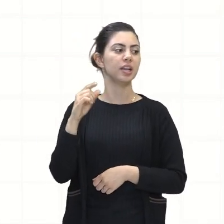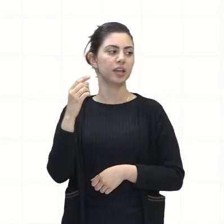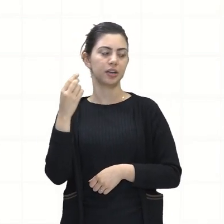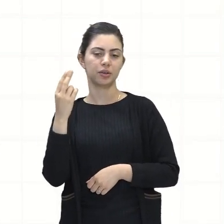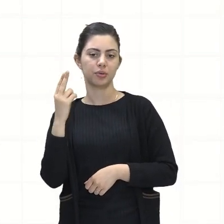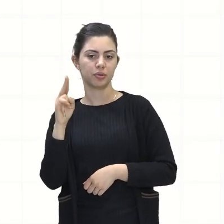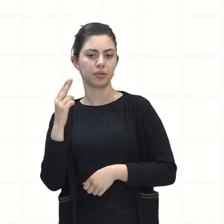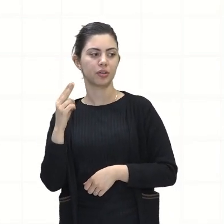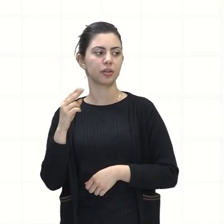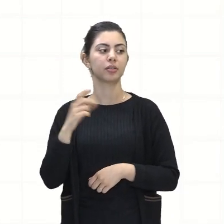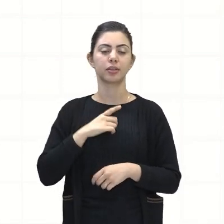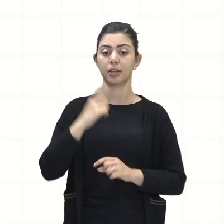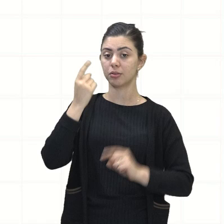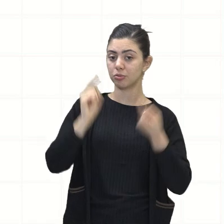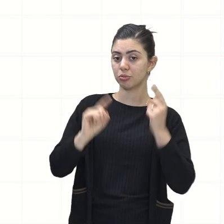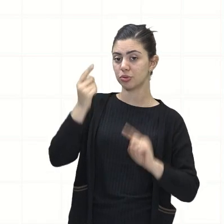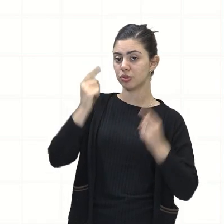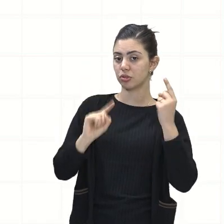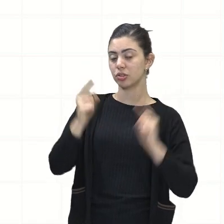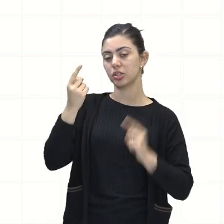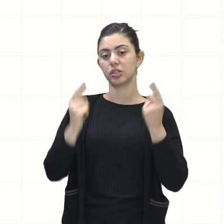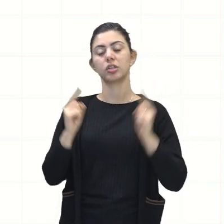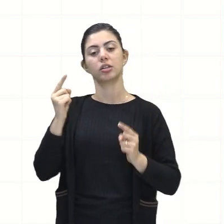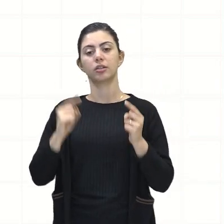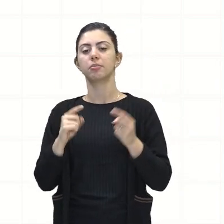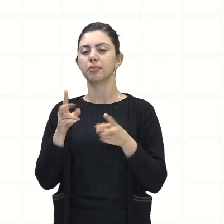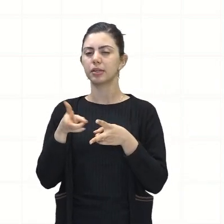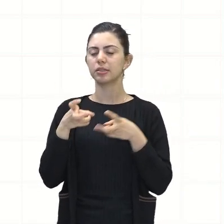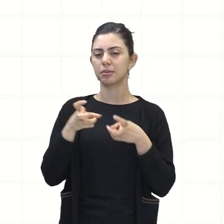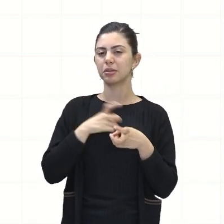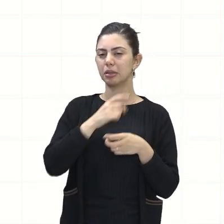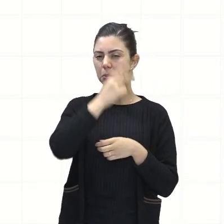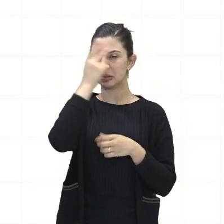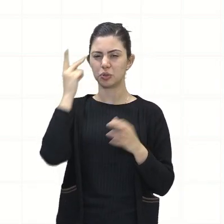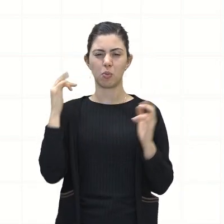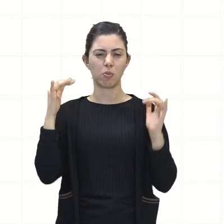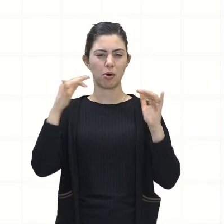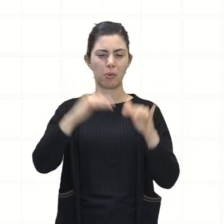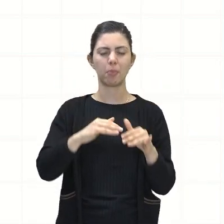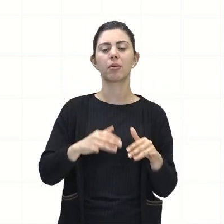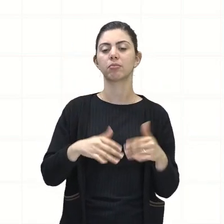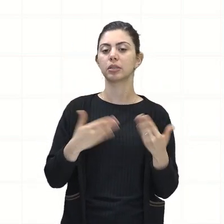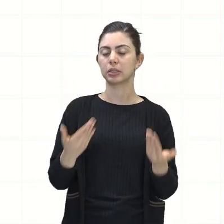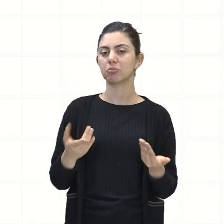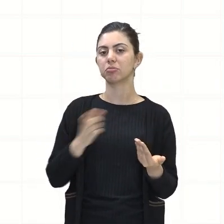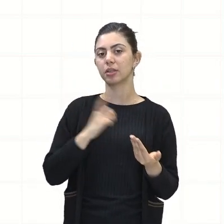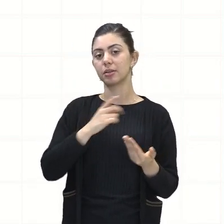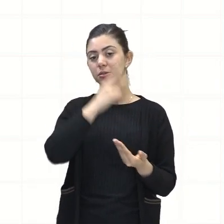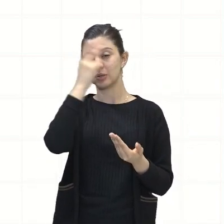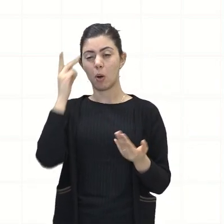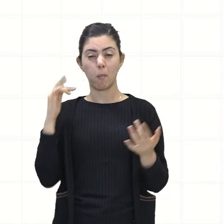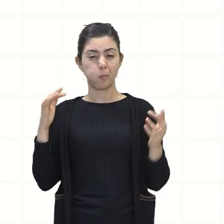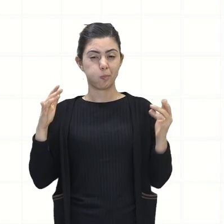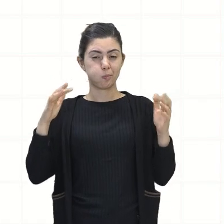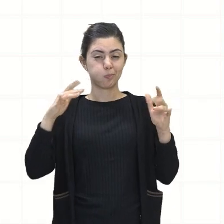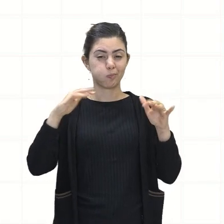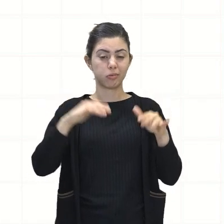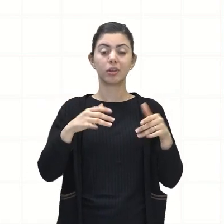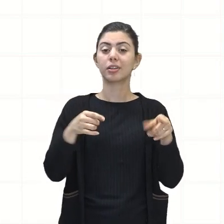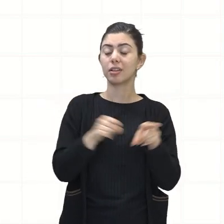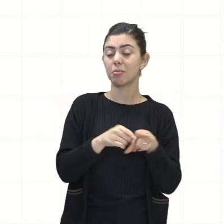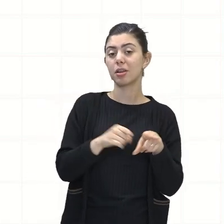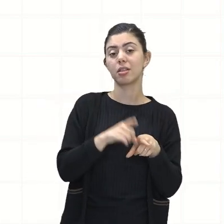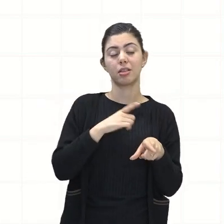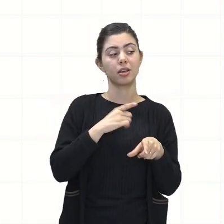desse lado do Oceano Pacífico, onde fica o Oceano Pacífico, se concentra uma quantidade muito grande de pessoas e também de cidades